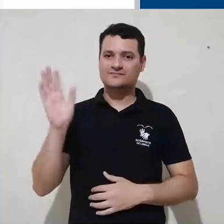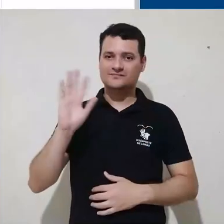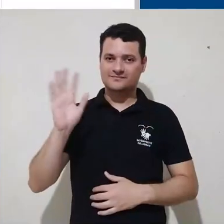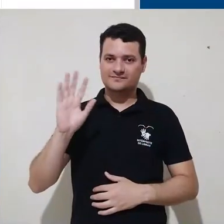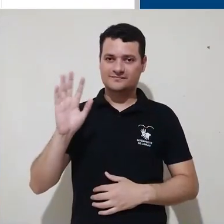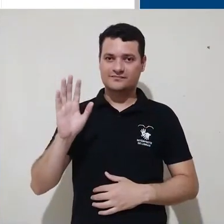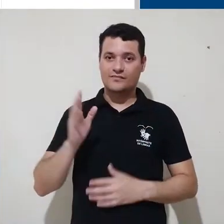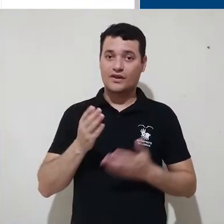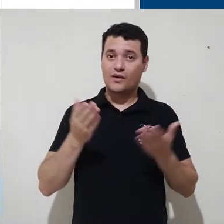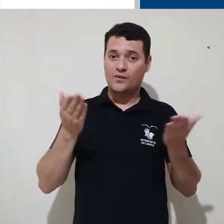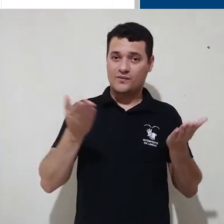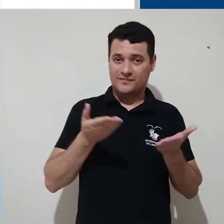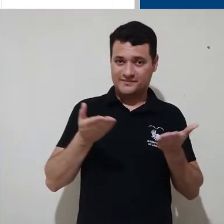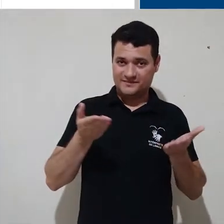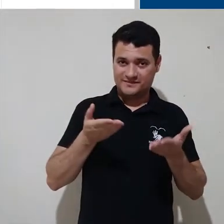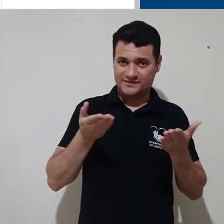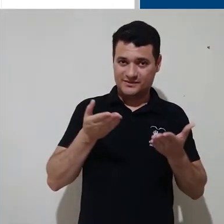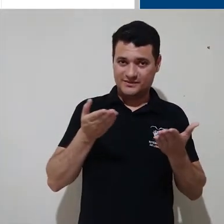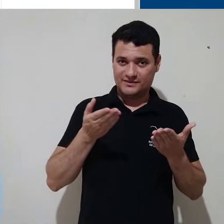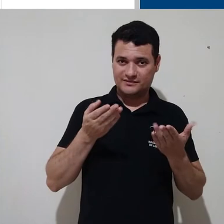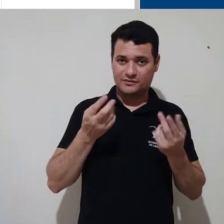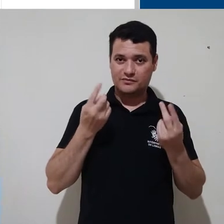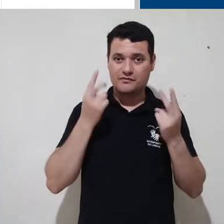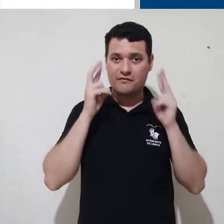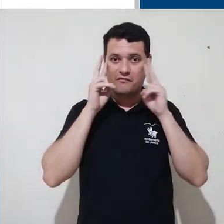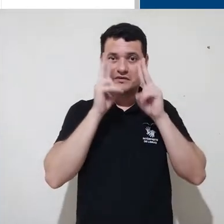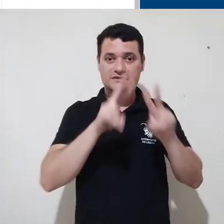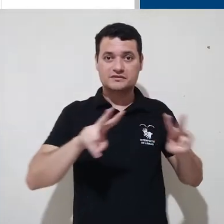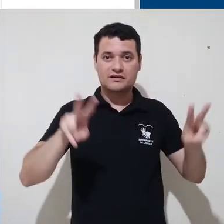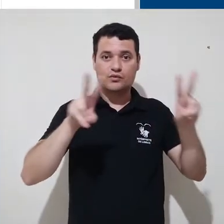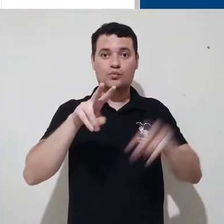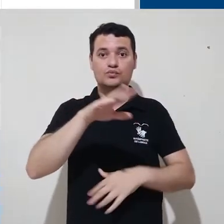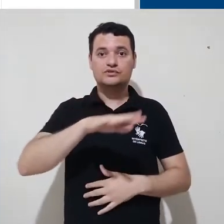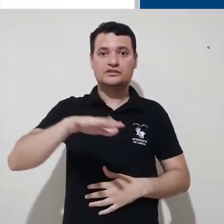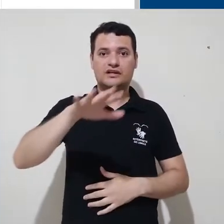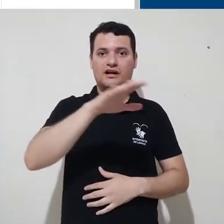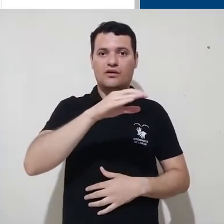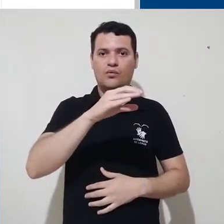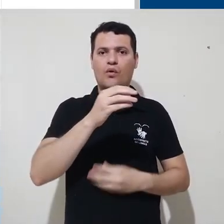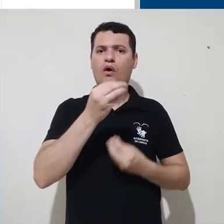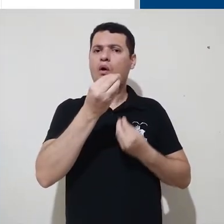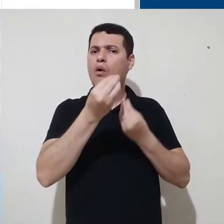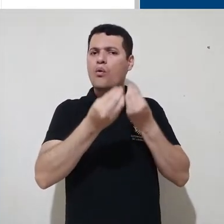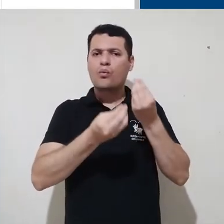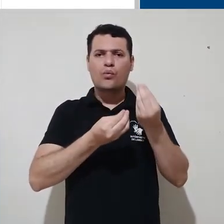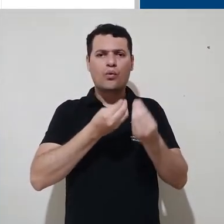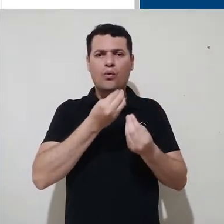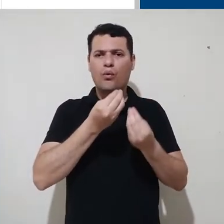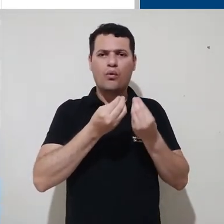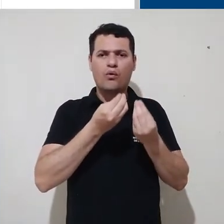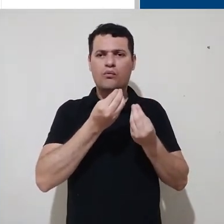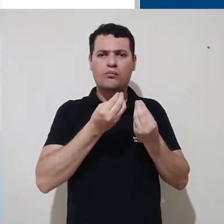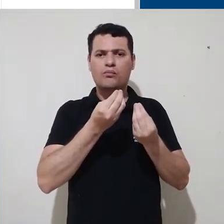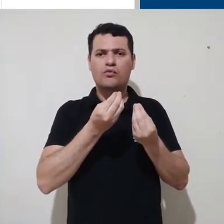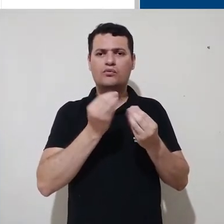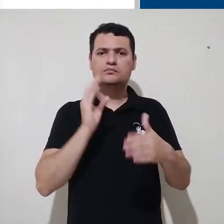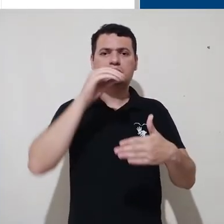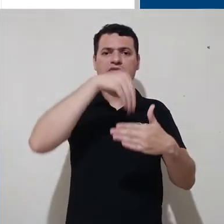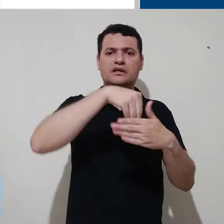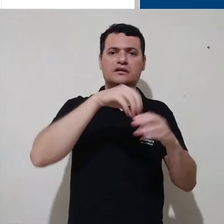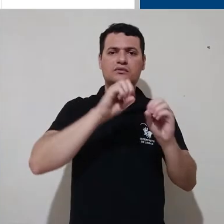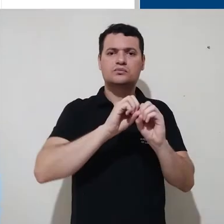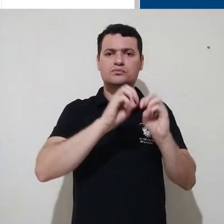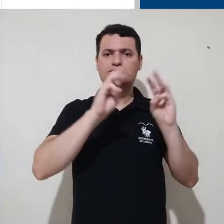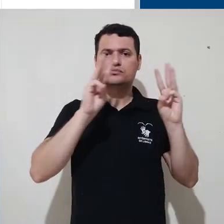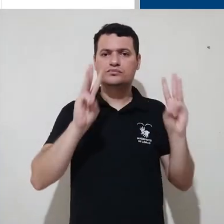Olá, hoje faremos uma visão geral dos elementos que são importantes dentro de